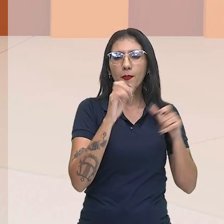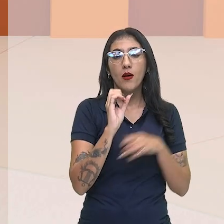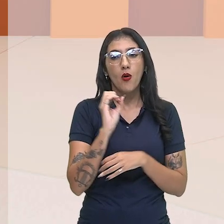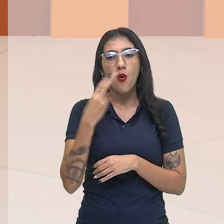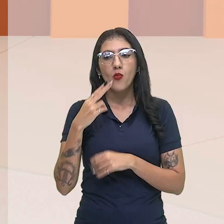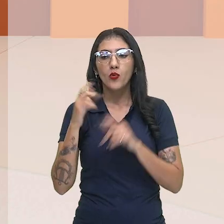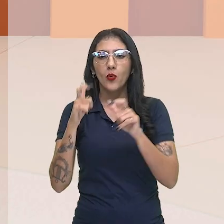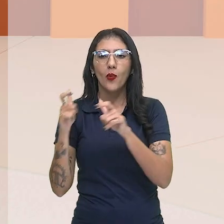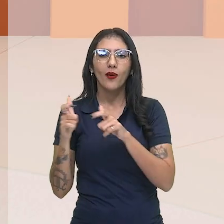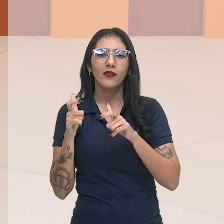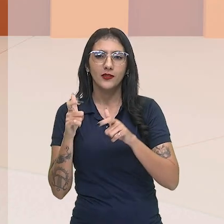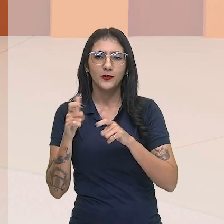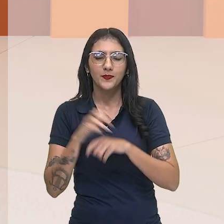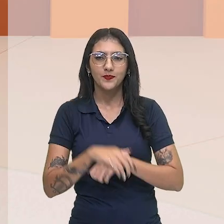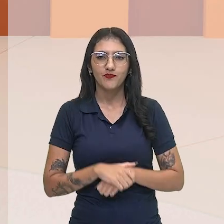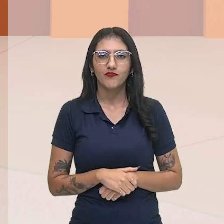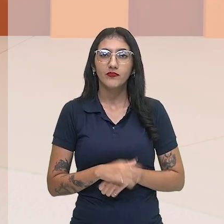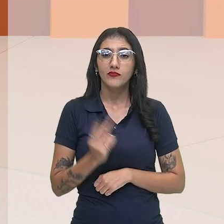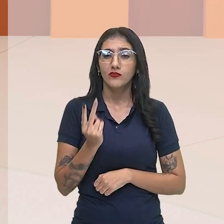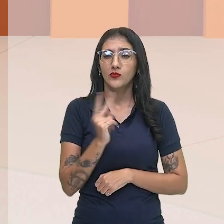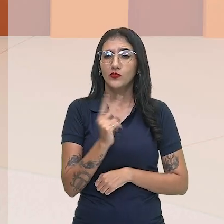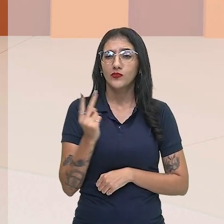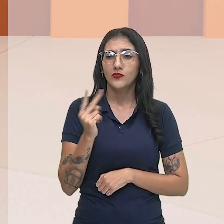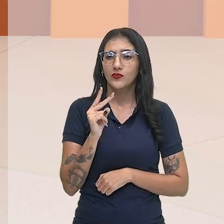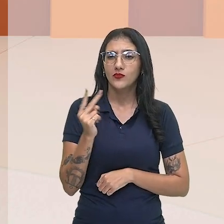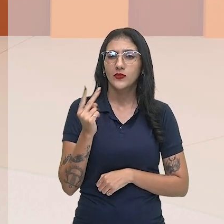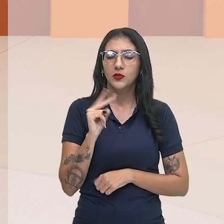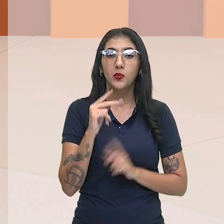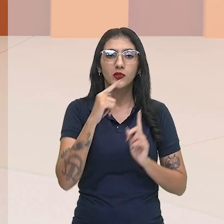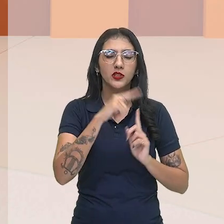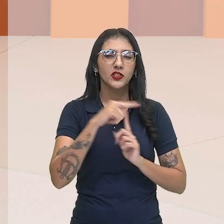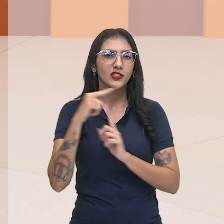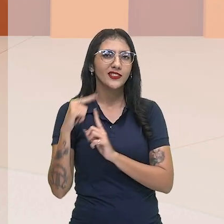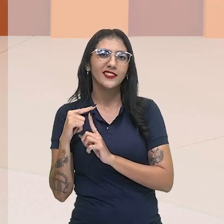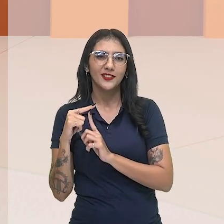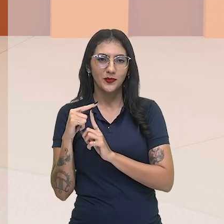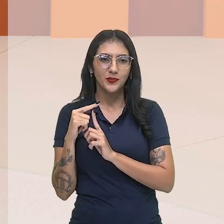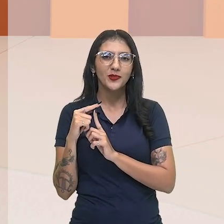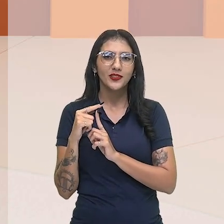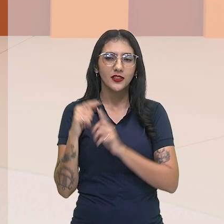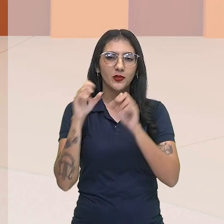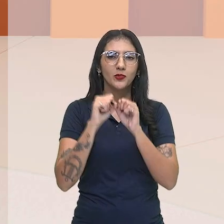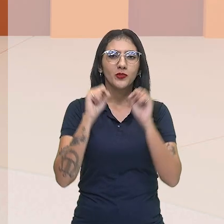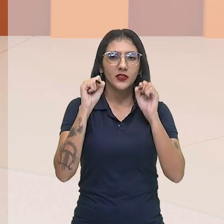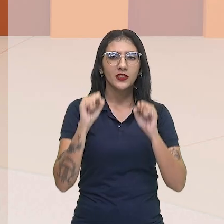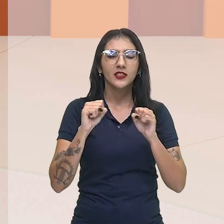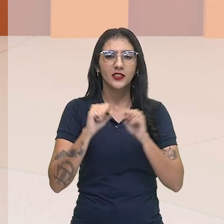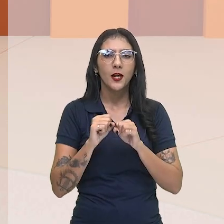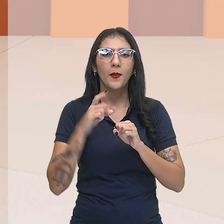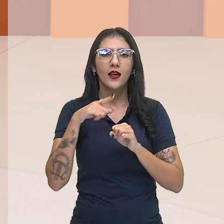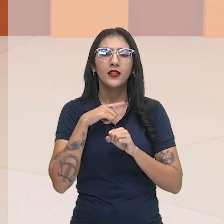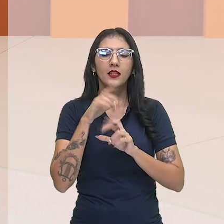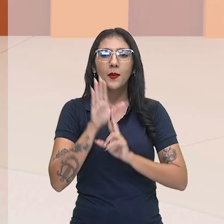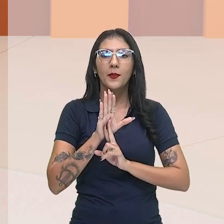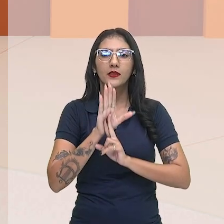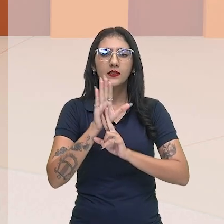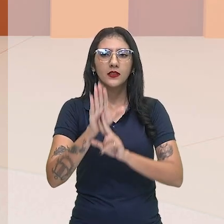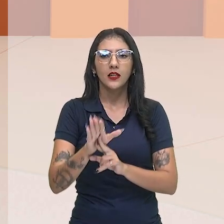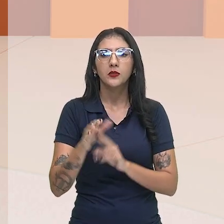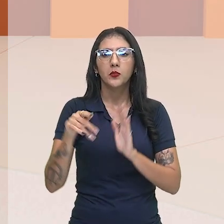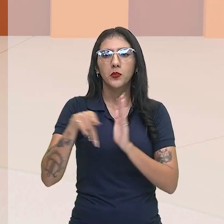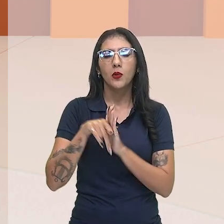proporcional. Um desses tipos aqui, em ambos os tipos, na verdade, os representantes do